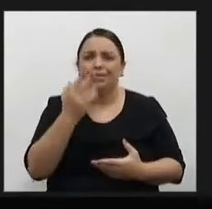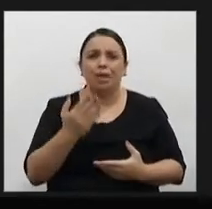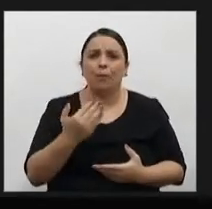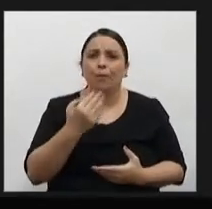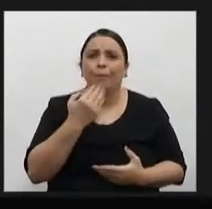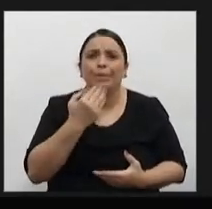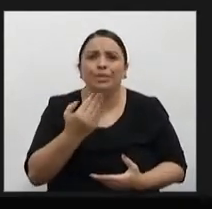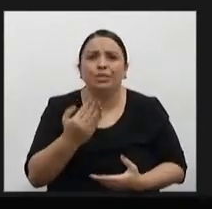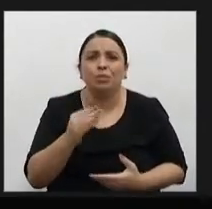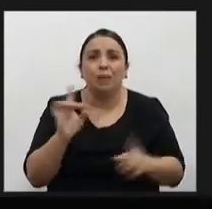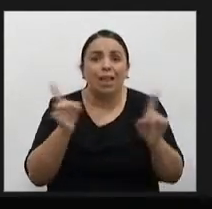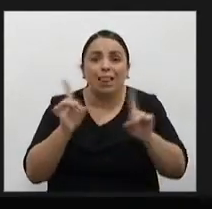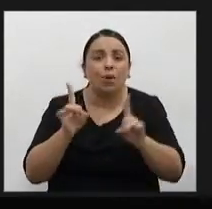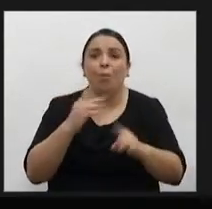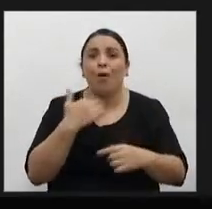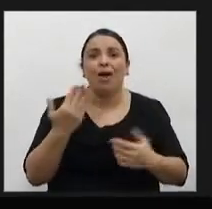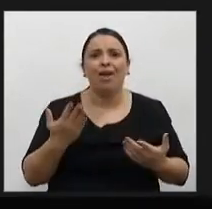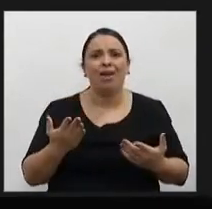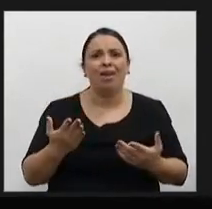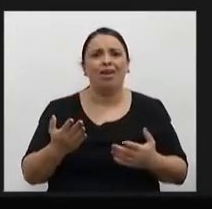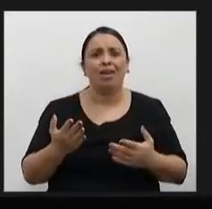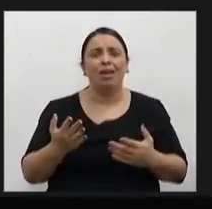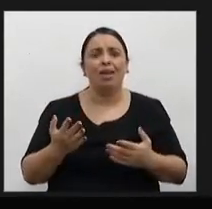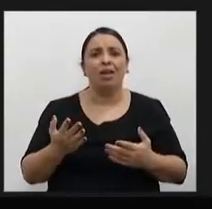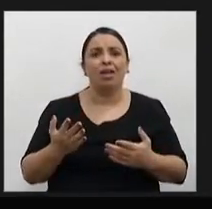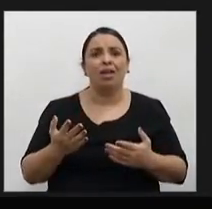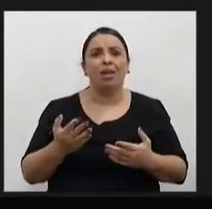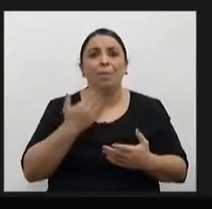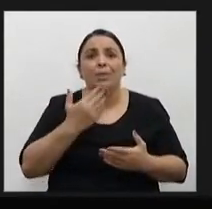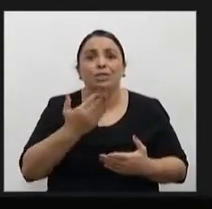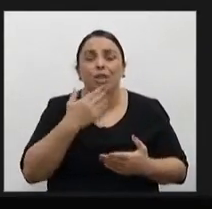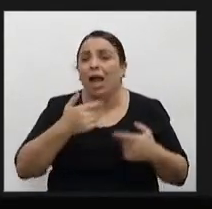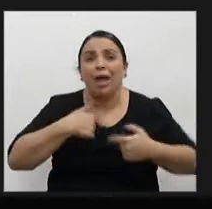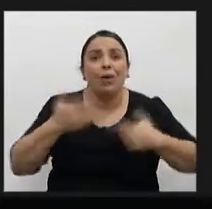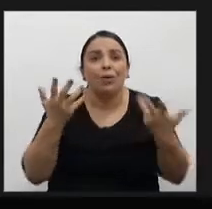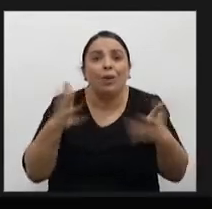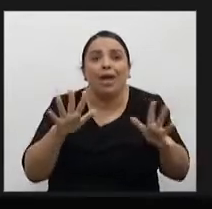É muito difícil falar isso. A pessoa com deficiência,